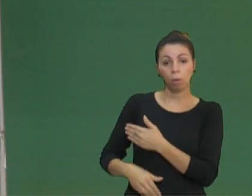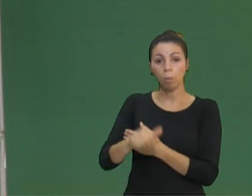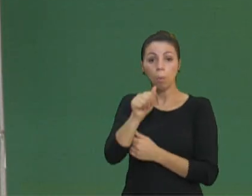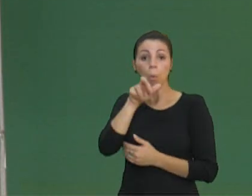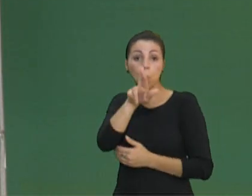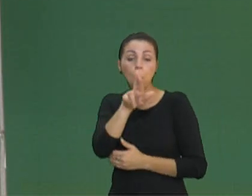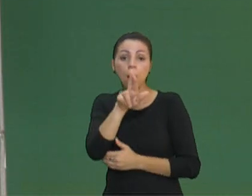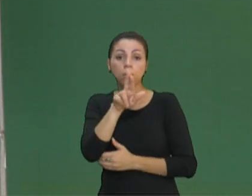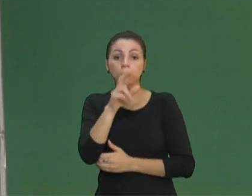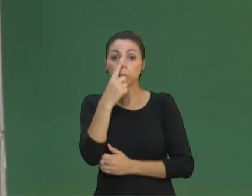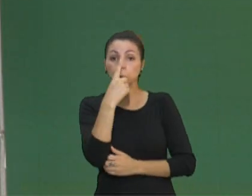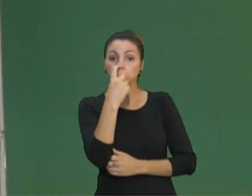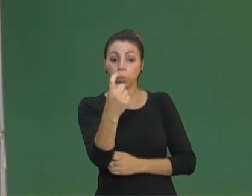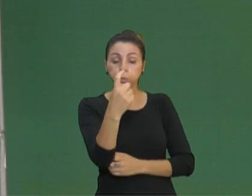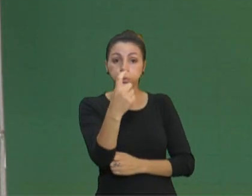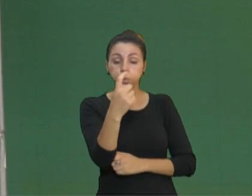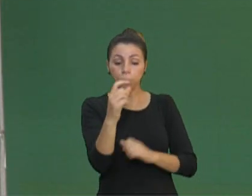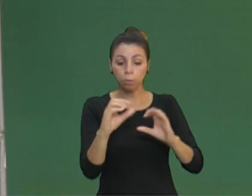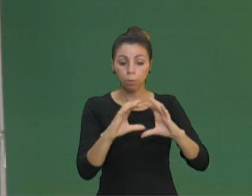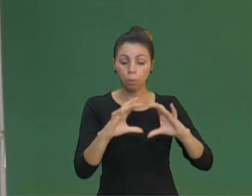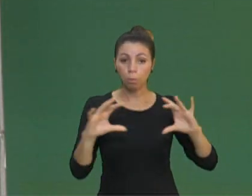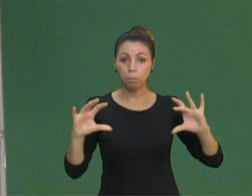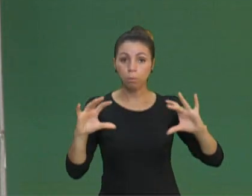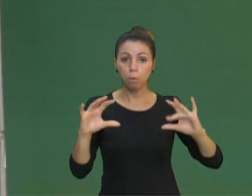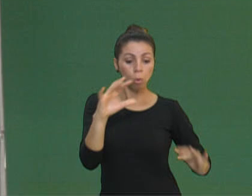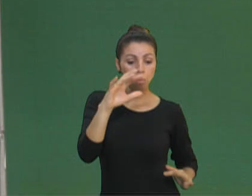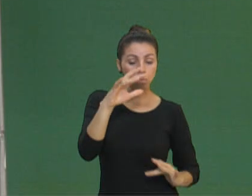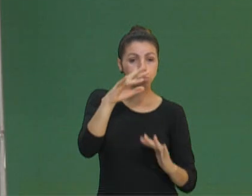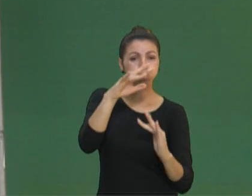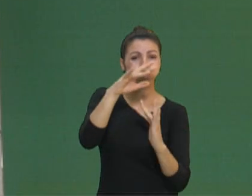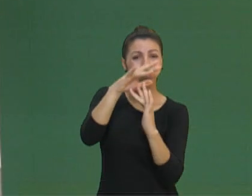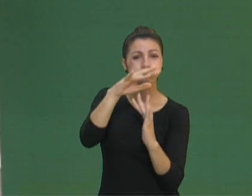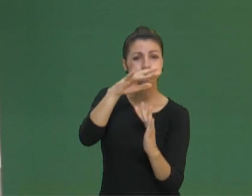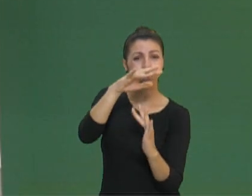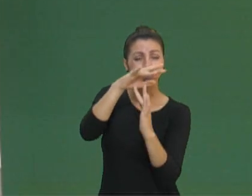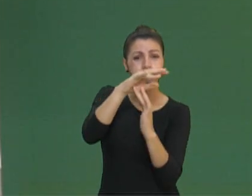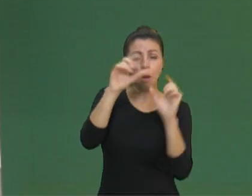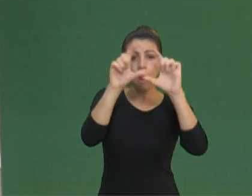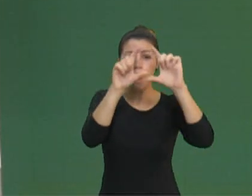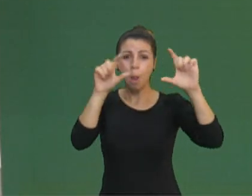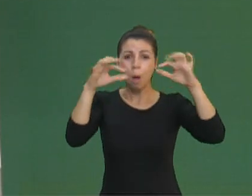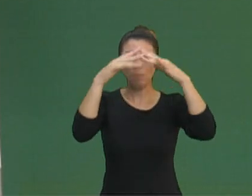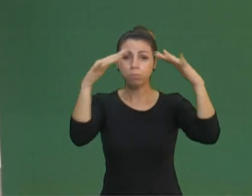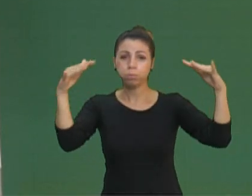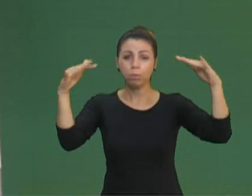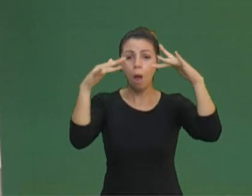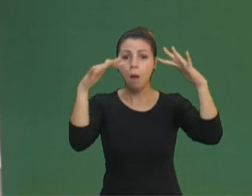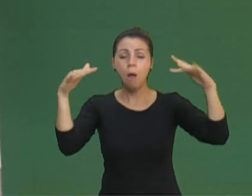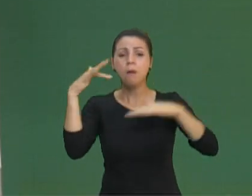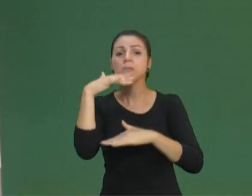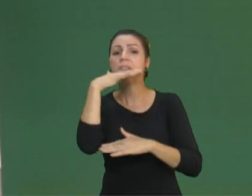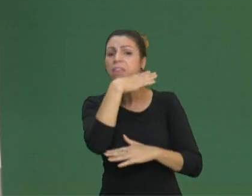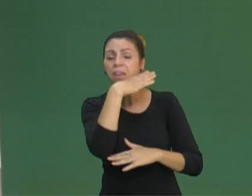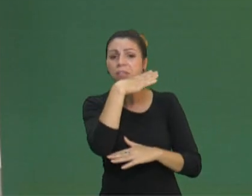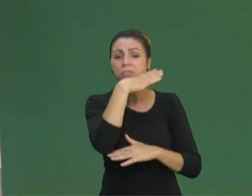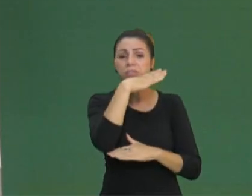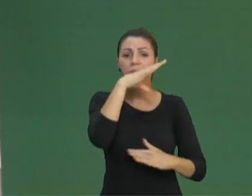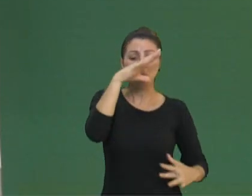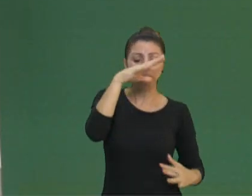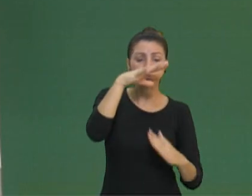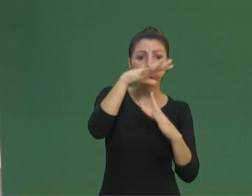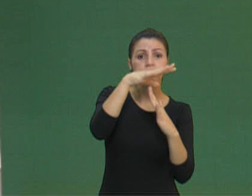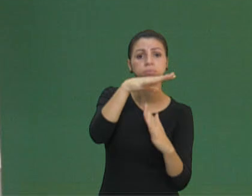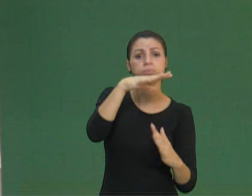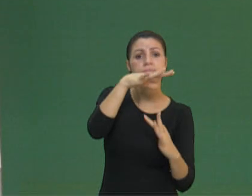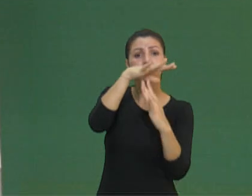quê? Porque tem uma massa de ar quente aqui que não está deixando ela subir, né? Esse fenômeno atmosférico